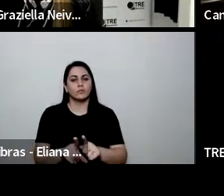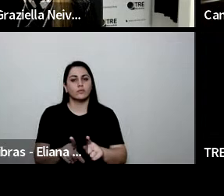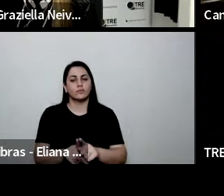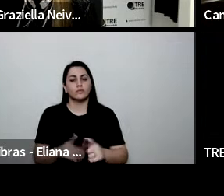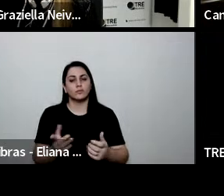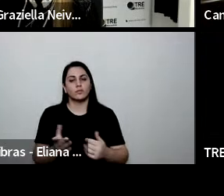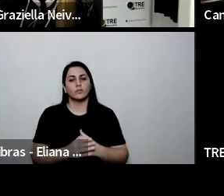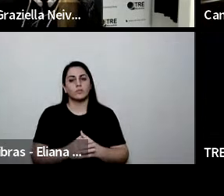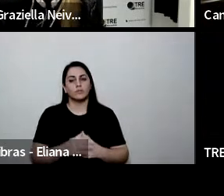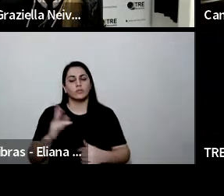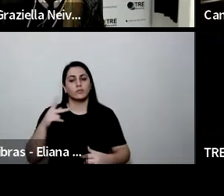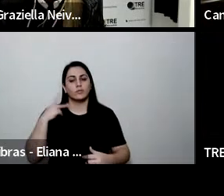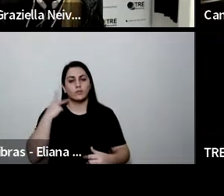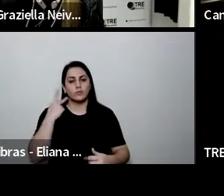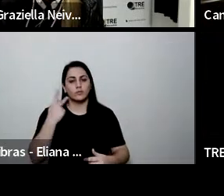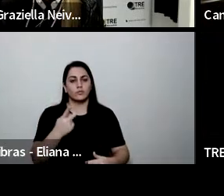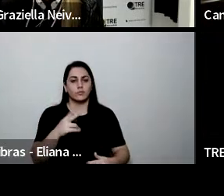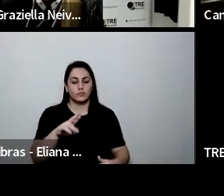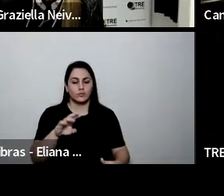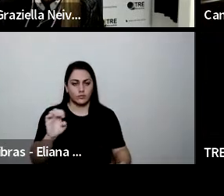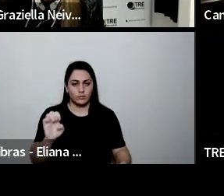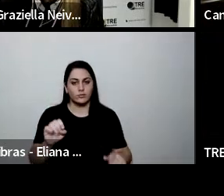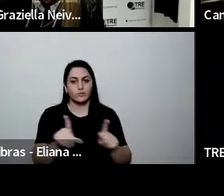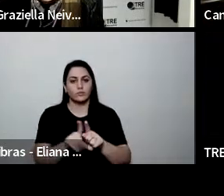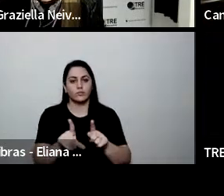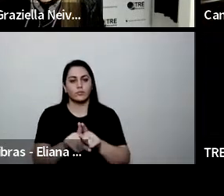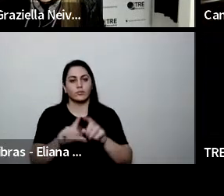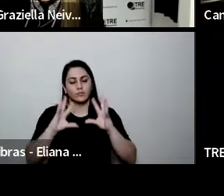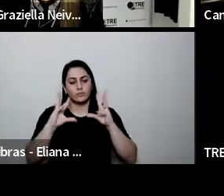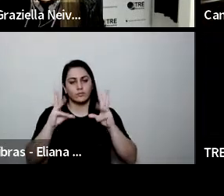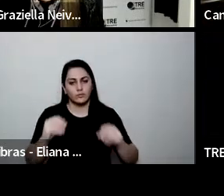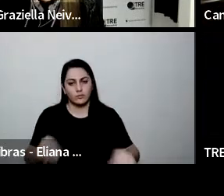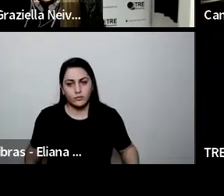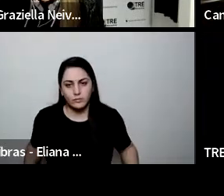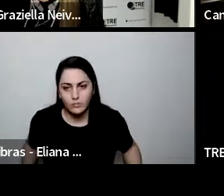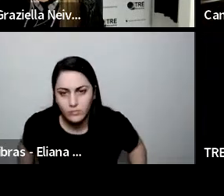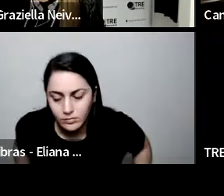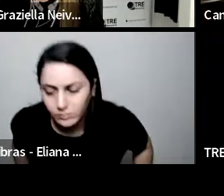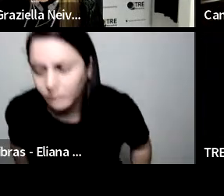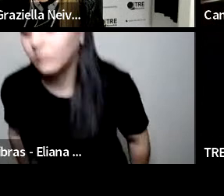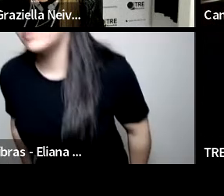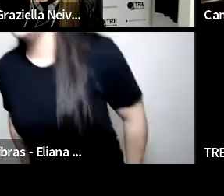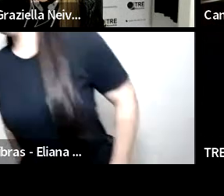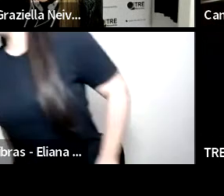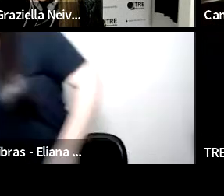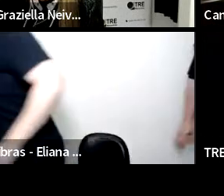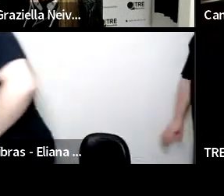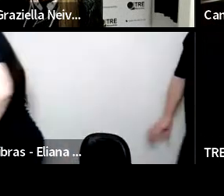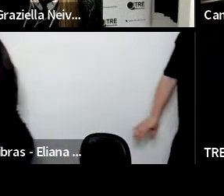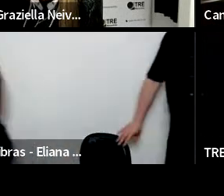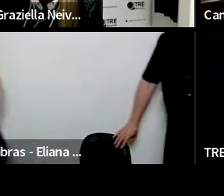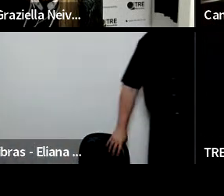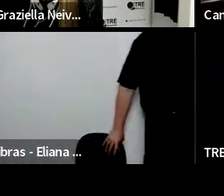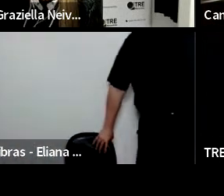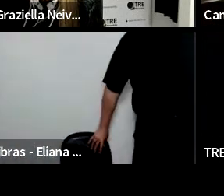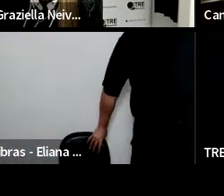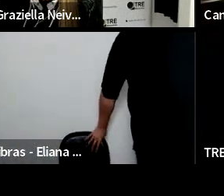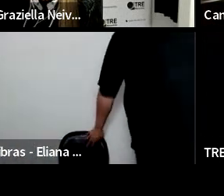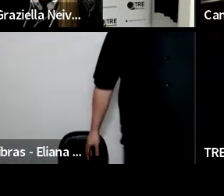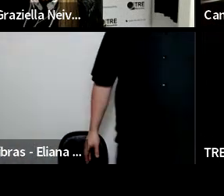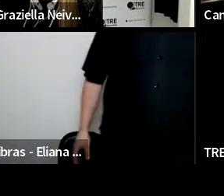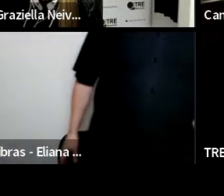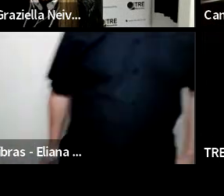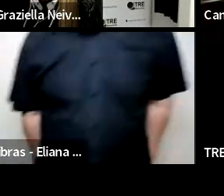procurador Regional Eleitoral demais membros Luciano Alan Carvalho de Mattos OAB me a 6205